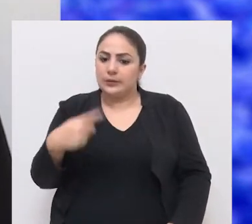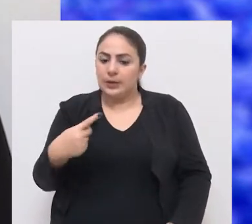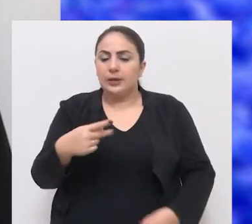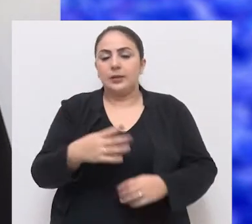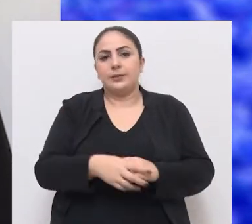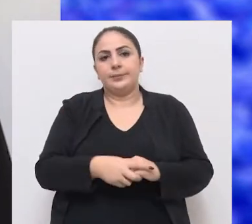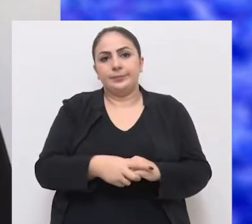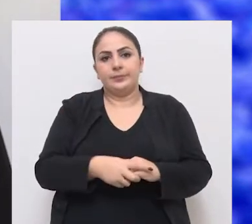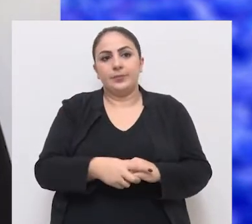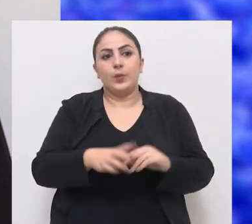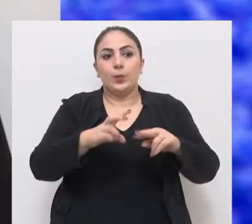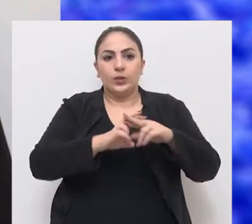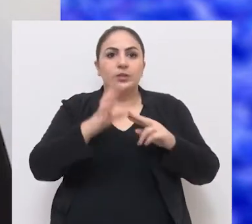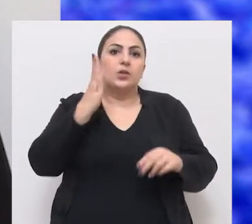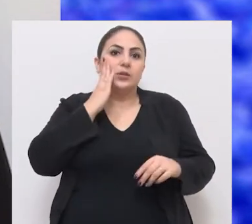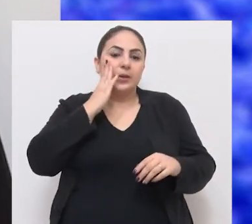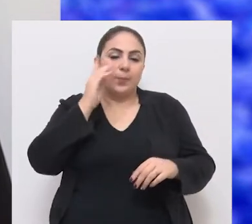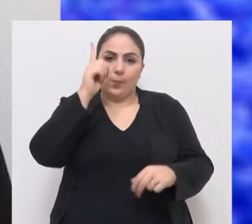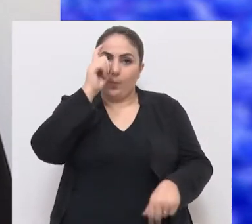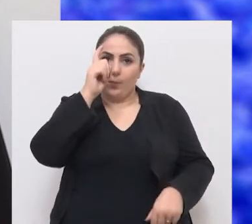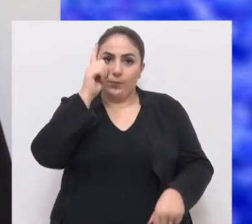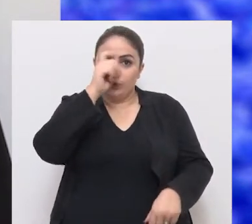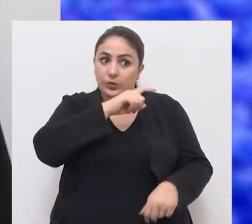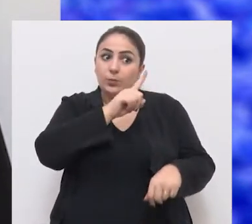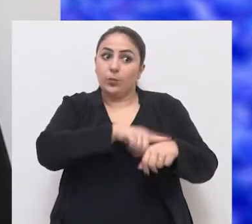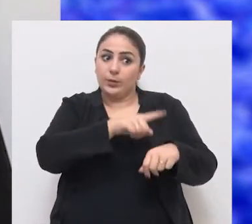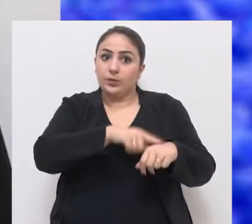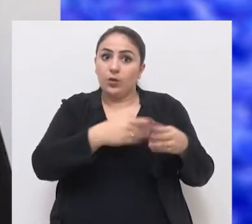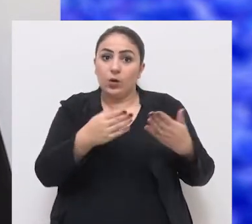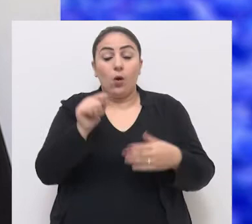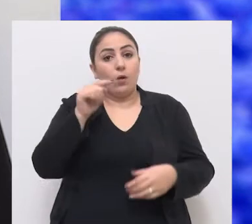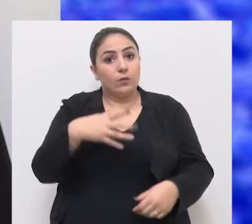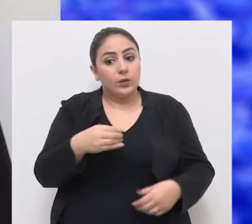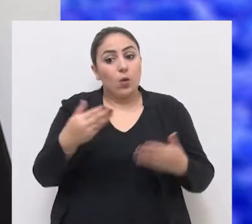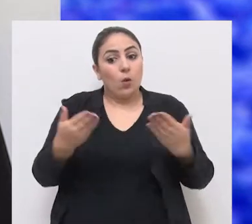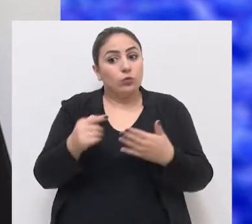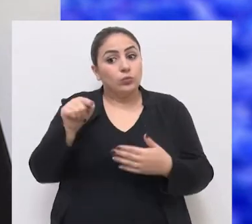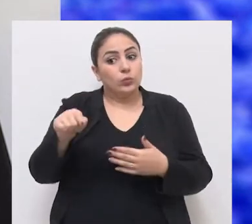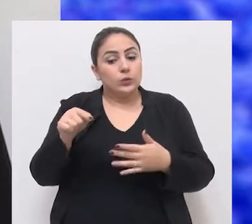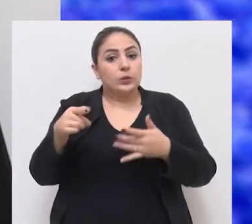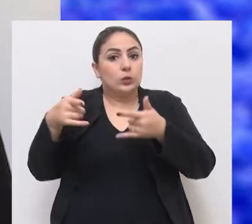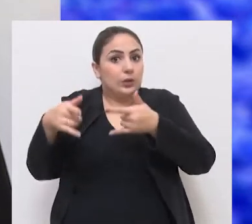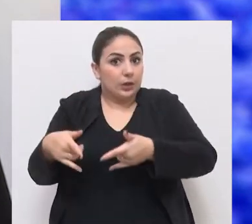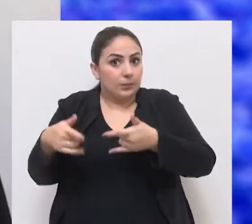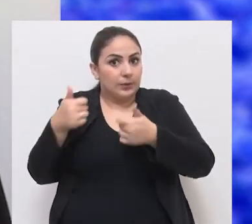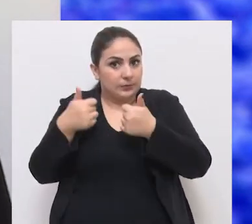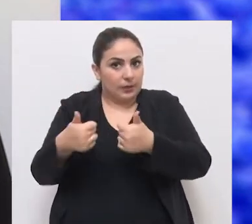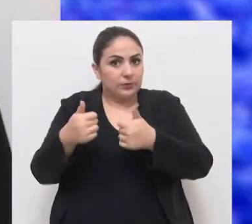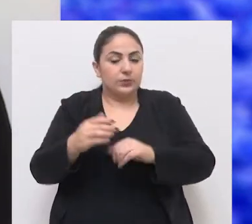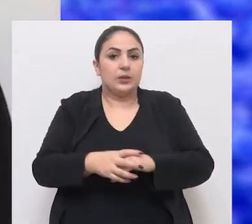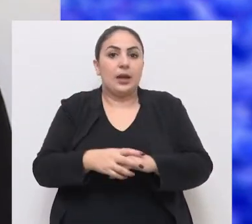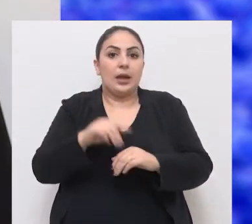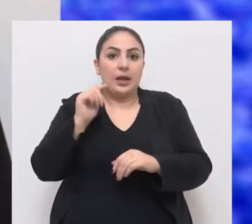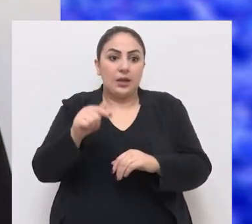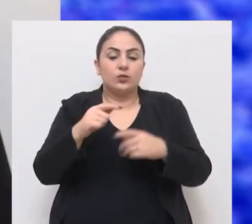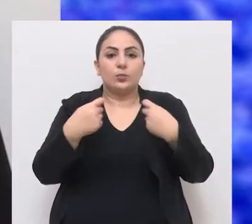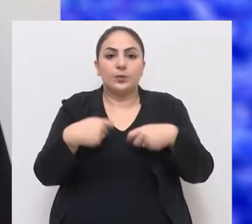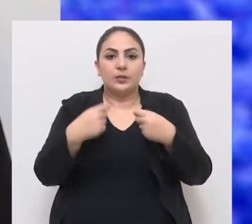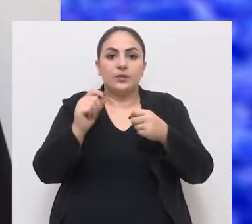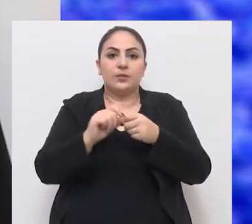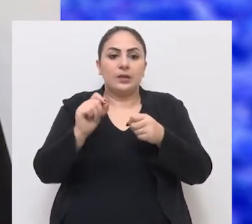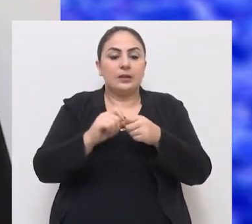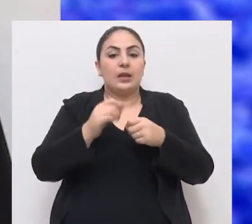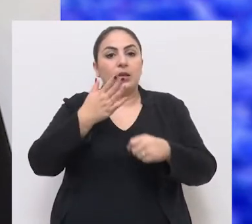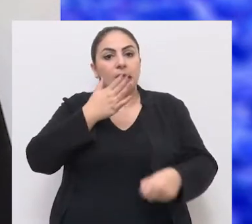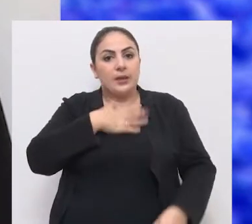dele. Então, eu sei que agora é o momento, né? Então, filho, hoje você vai dormir na sua cama, certo? Essa ordem ela tem que ser